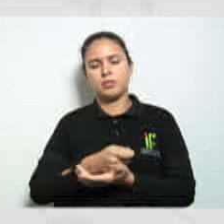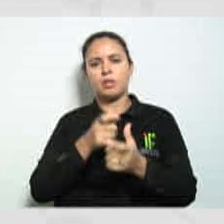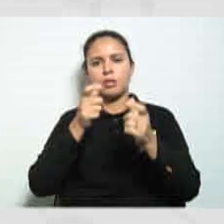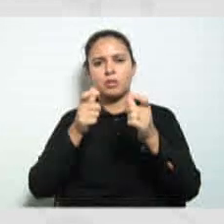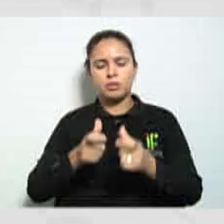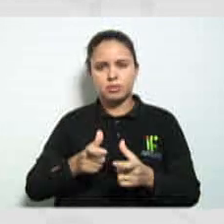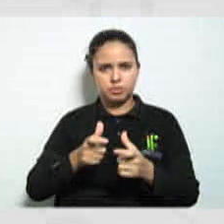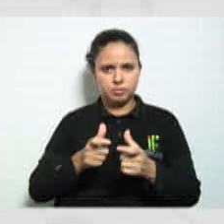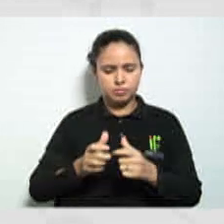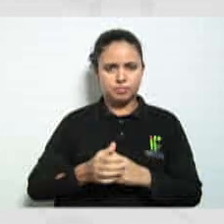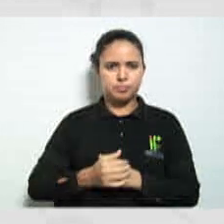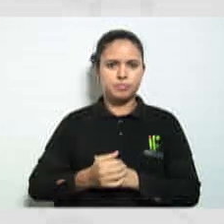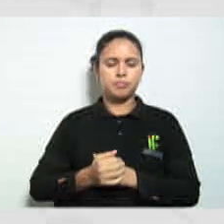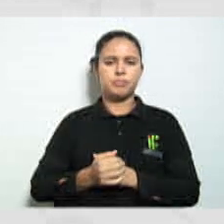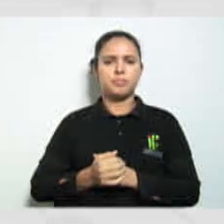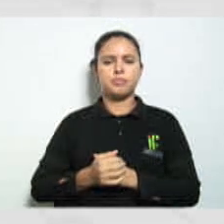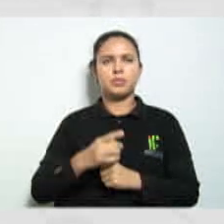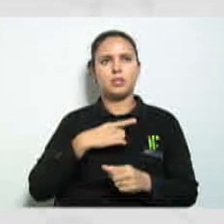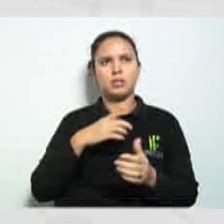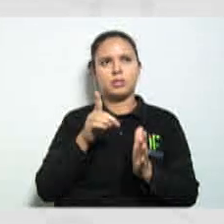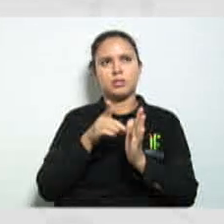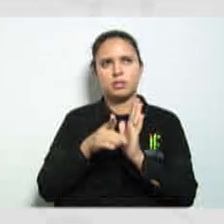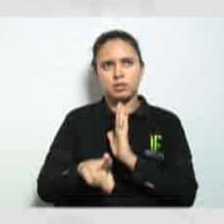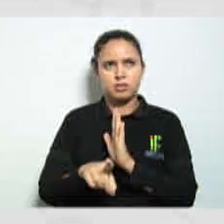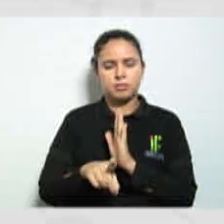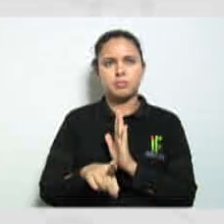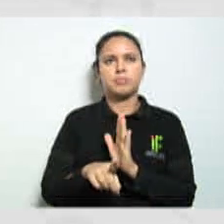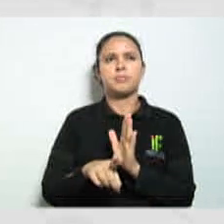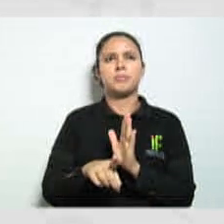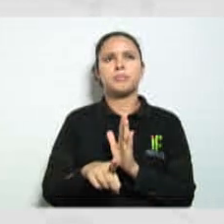Aí nós temos aqui, ó, débito